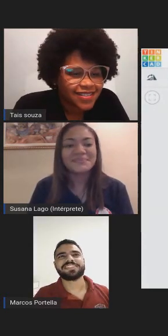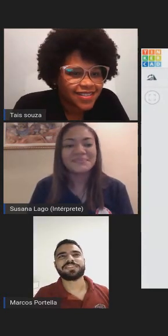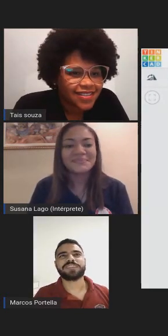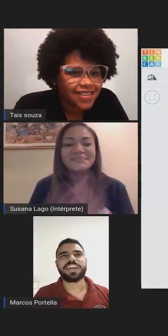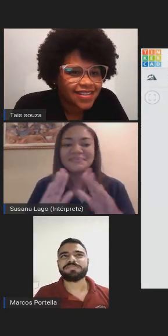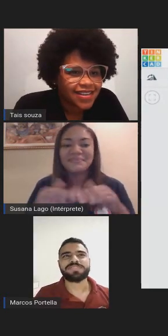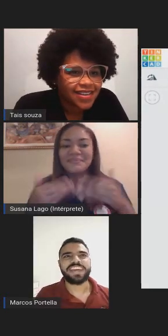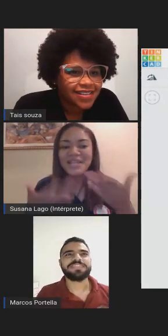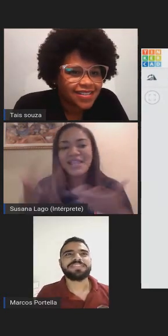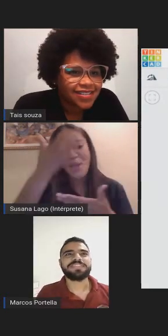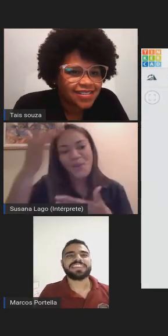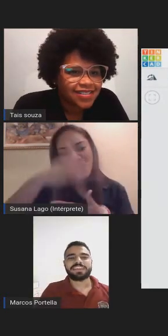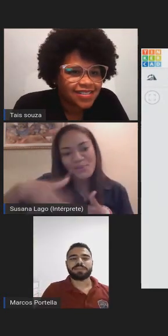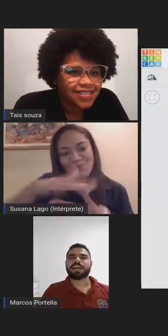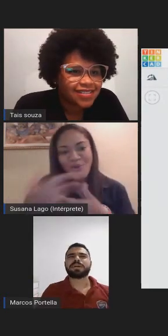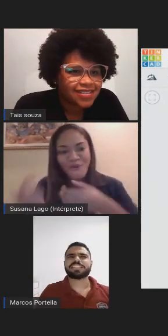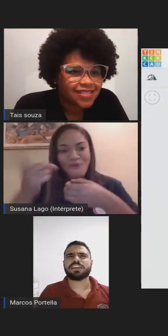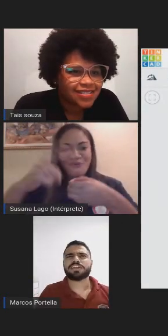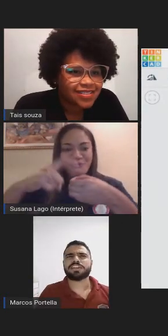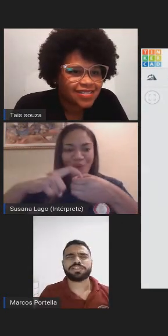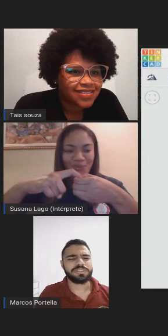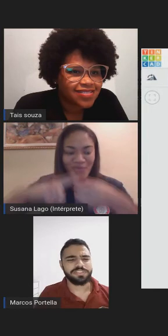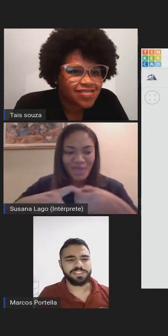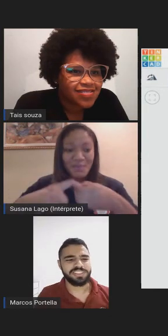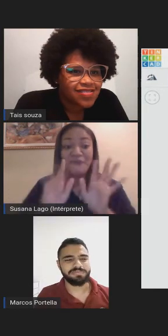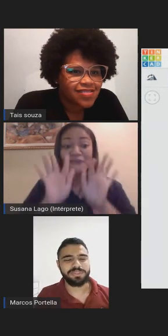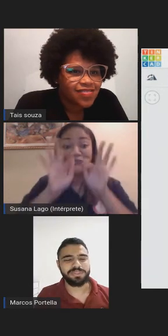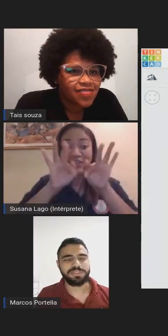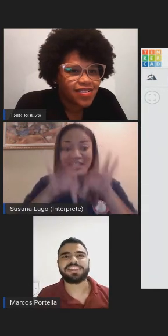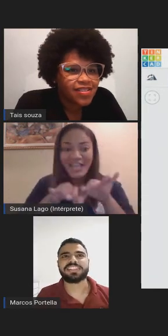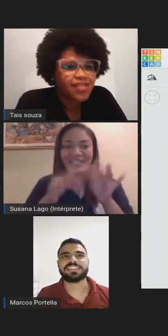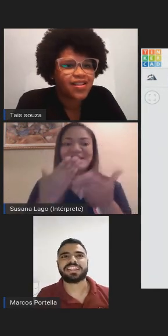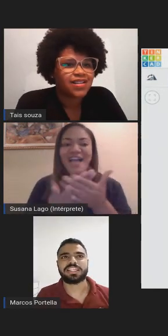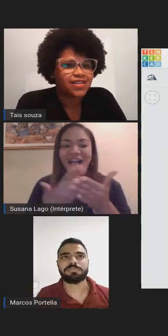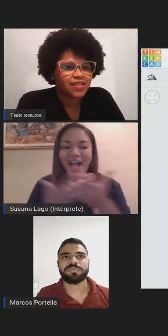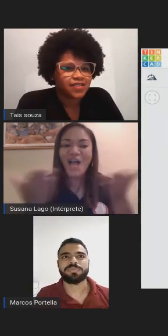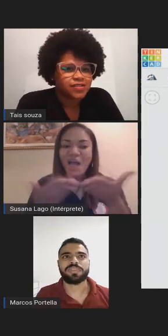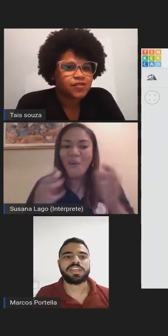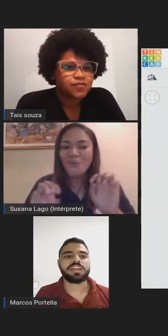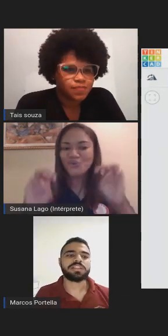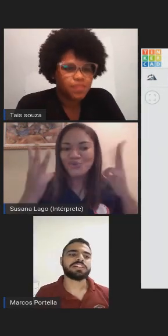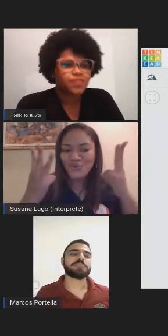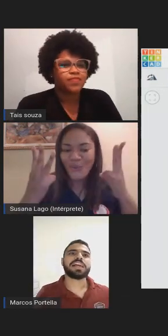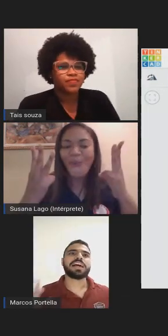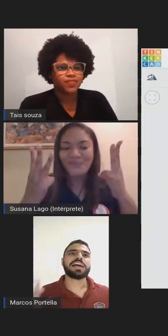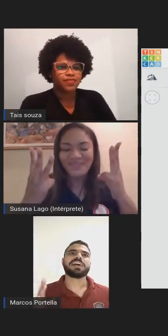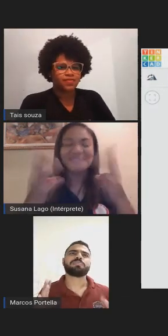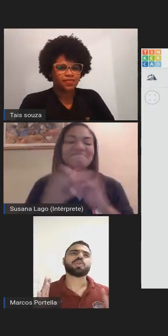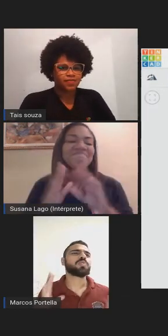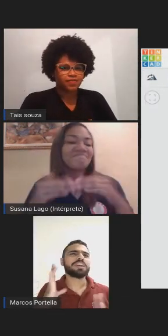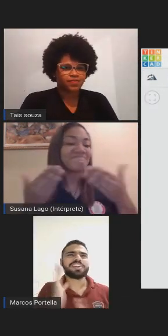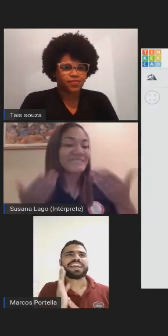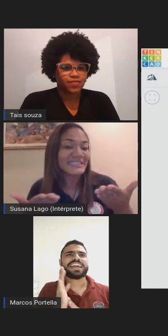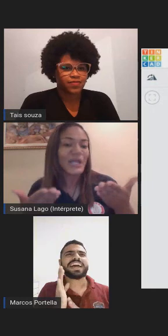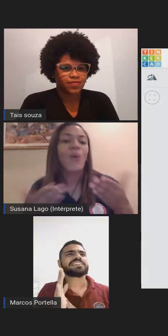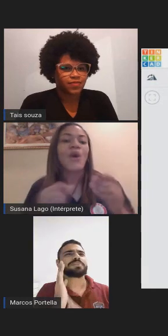Então, gente, voltei, né? Para acabar essa aula show que foi hoje. Muito feliz de estar aqui. A gente vai trabalhar